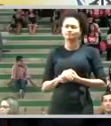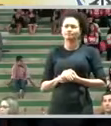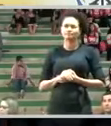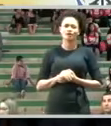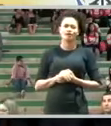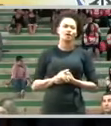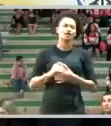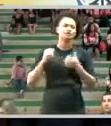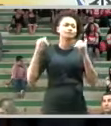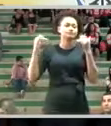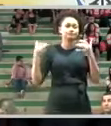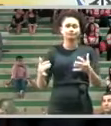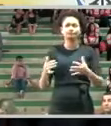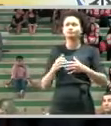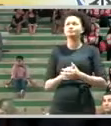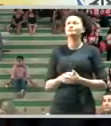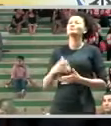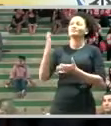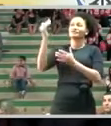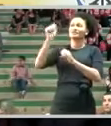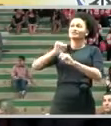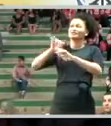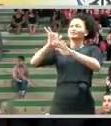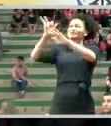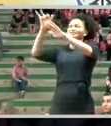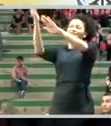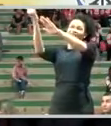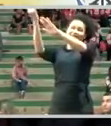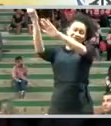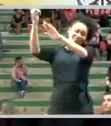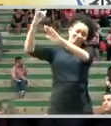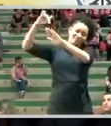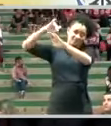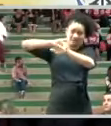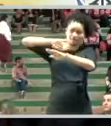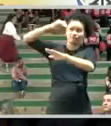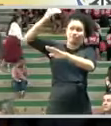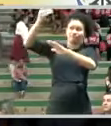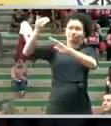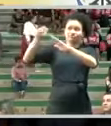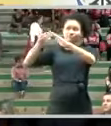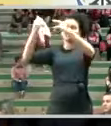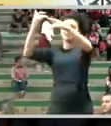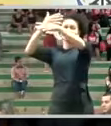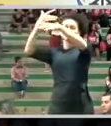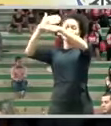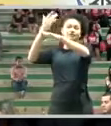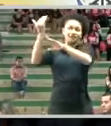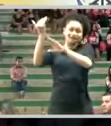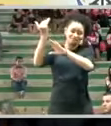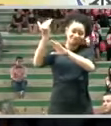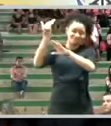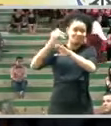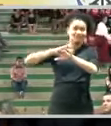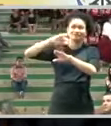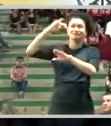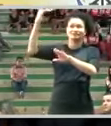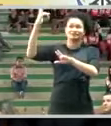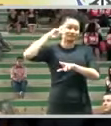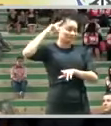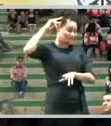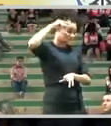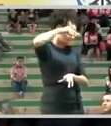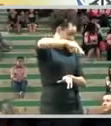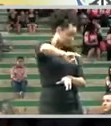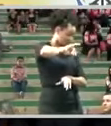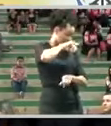E disseram: desçam do monte, que a cidade de Kiriat Jearim é no monte. Diz a história que do monte dava para ver Jerusalém